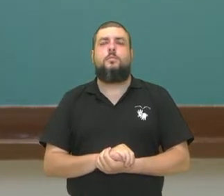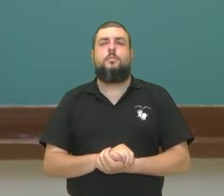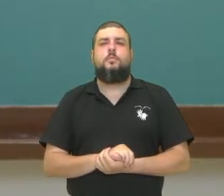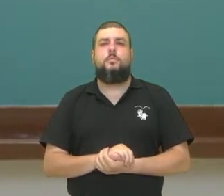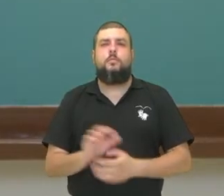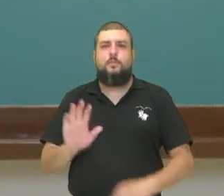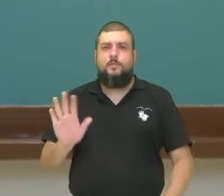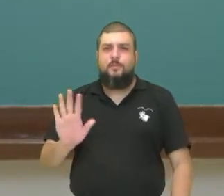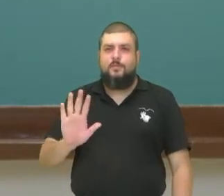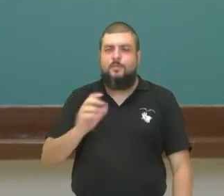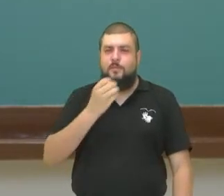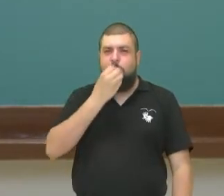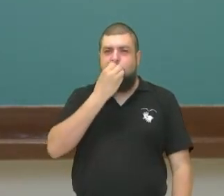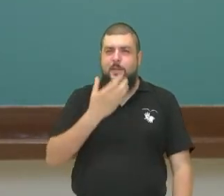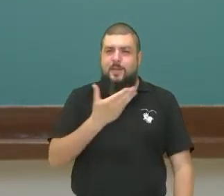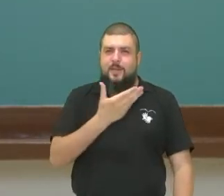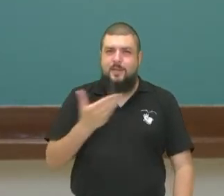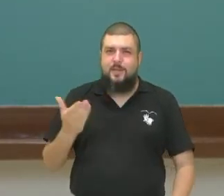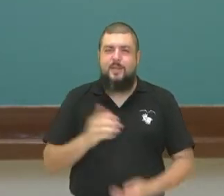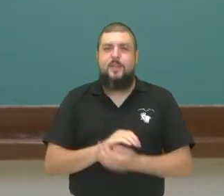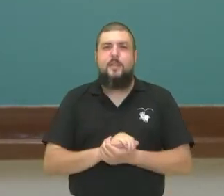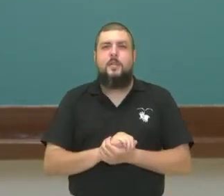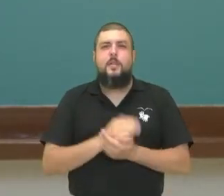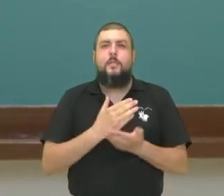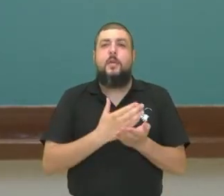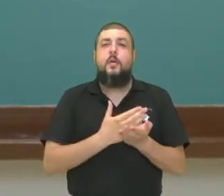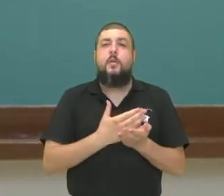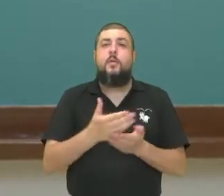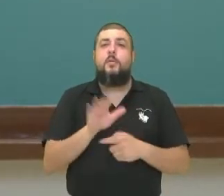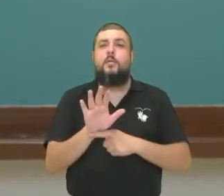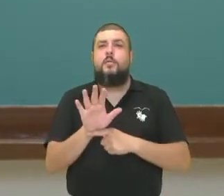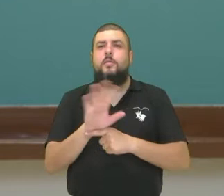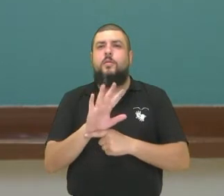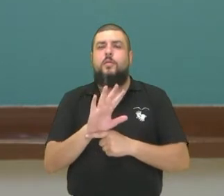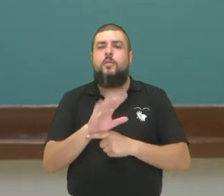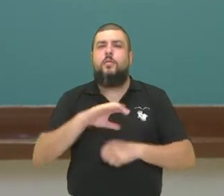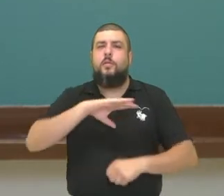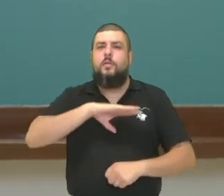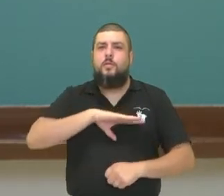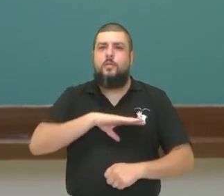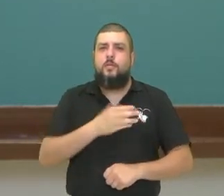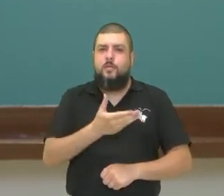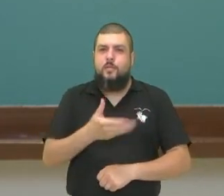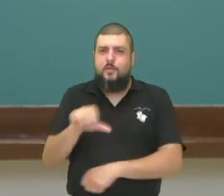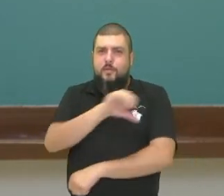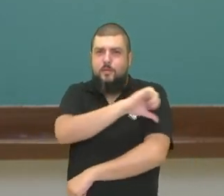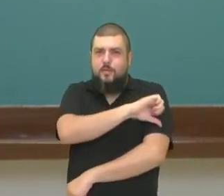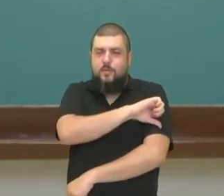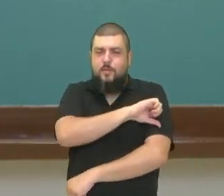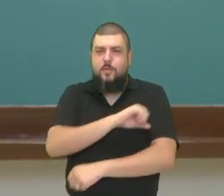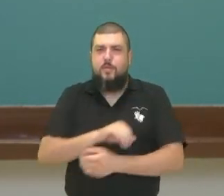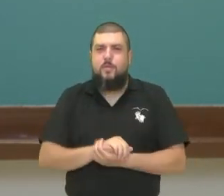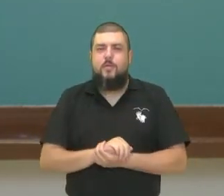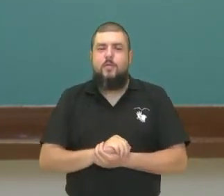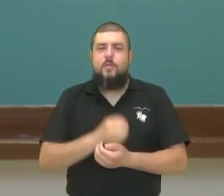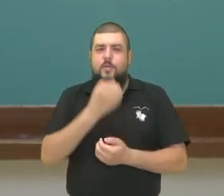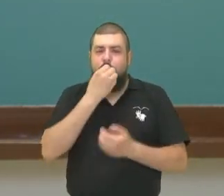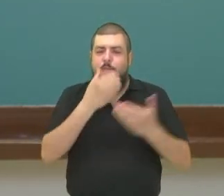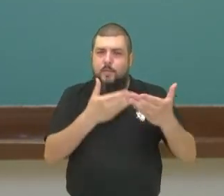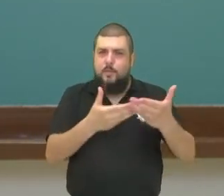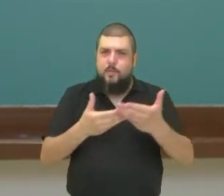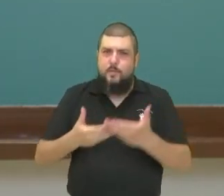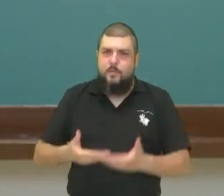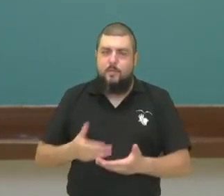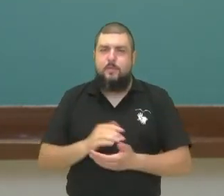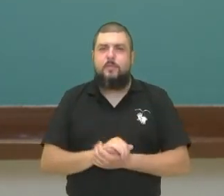Fala galera, beleza? Estamos começando o nosso vídeo de língua portuguesa do 9º ano. Seja bem-vinda, seja bem-vindo. O